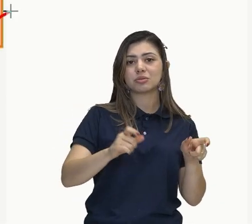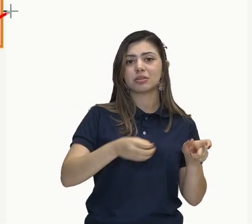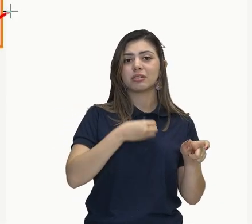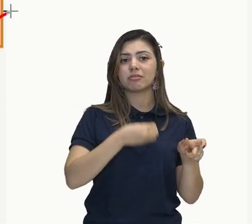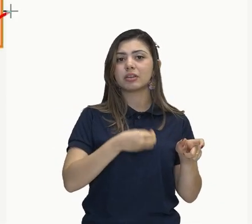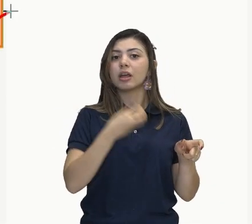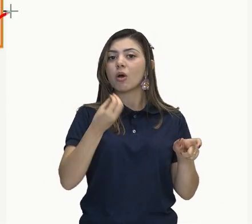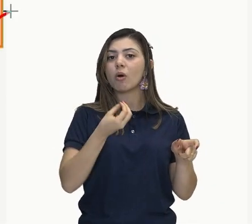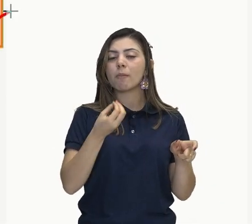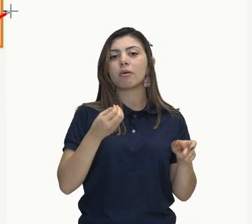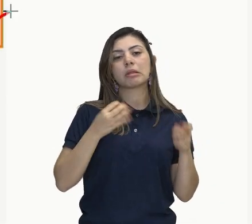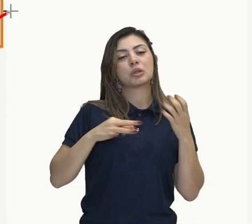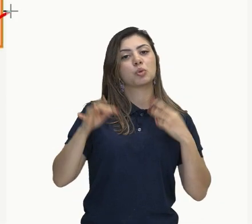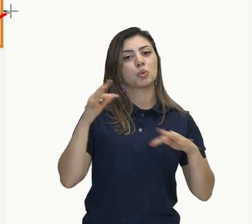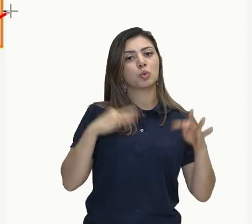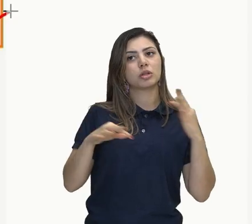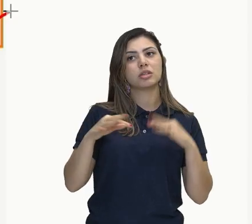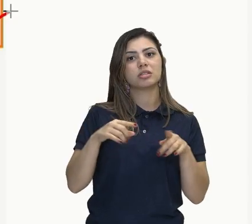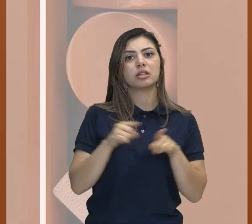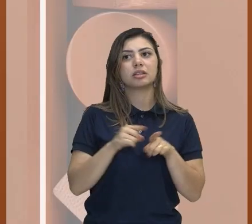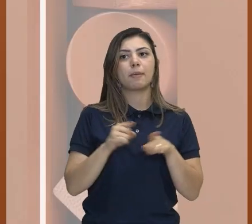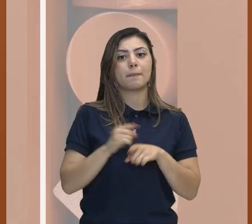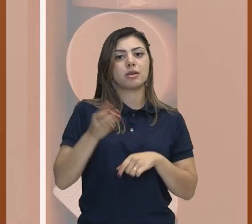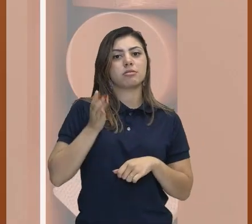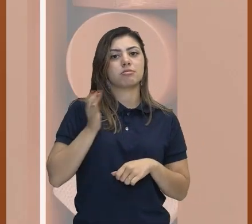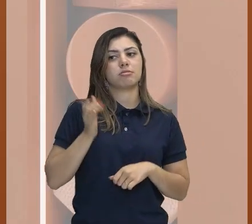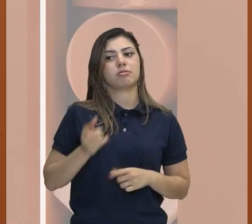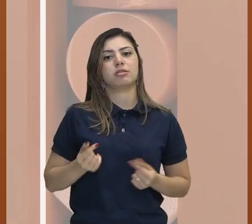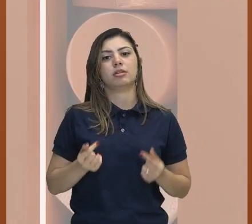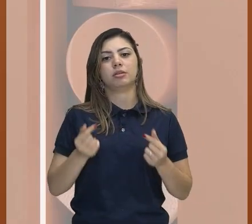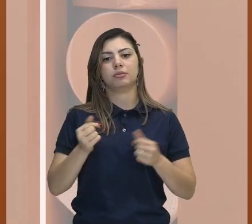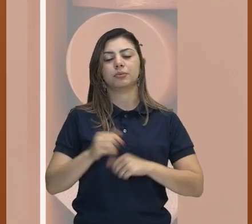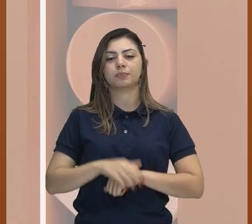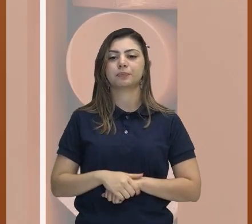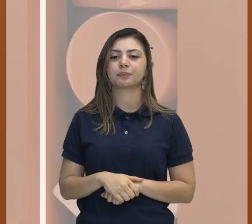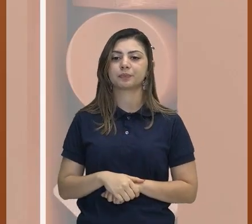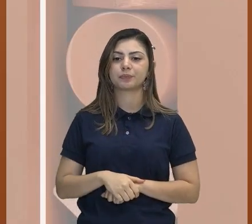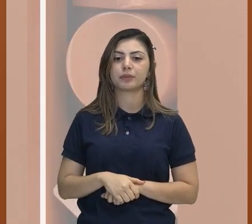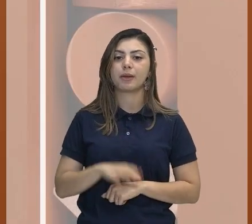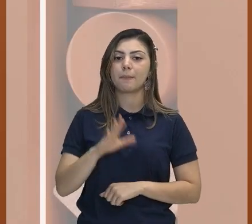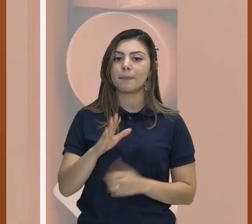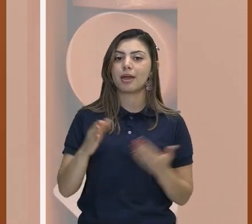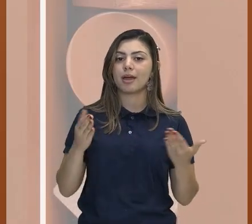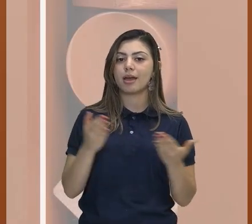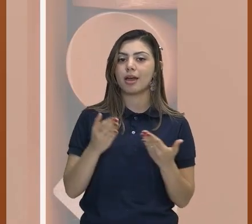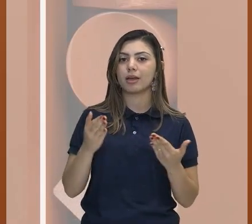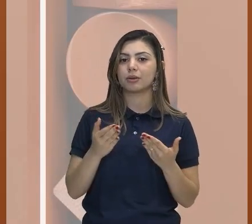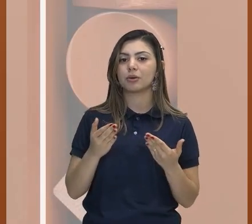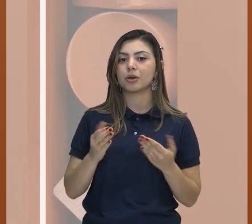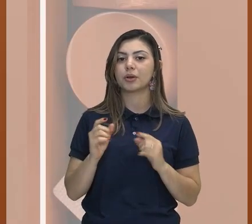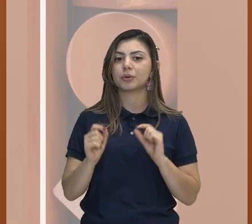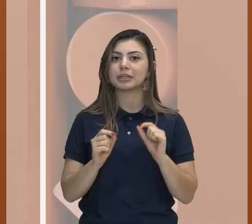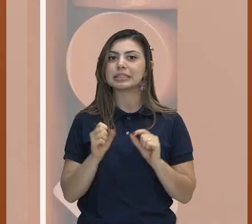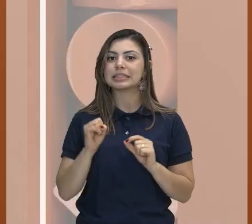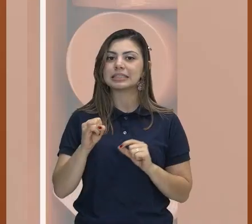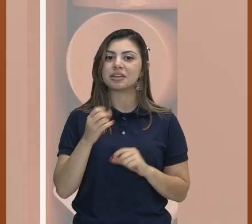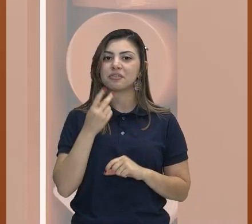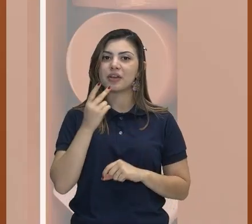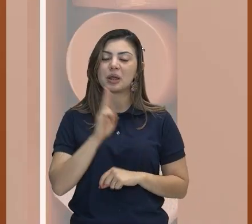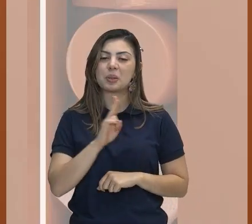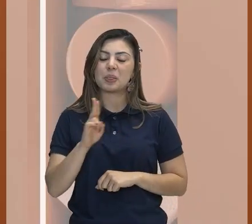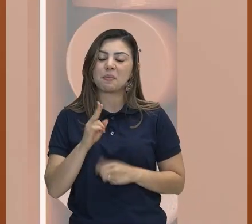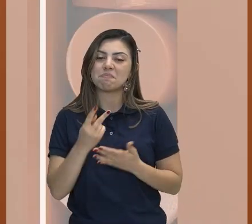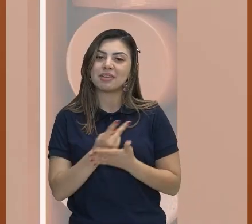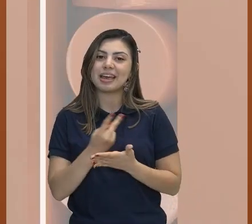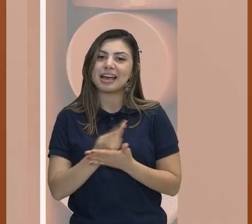são turistas e desconhecidos. Então, olha só, eu vou trazer vocês para conhecerem, me perdoem se eu falar o nome errado,